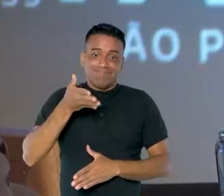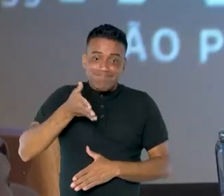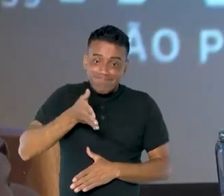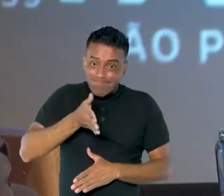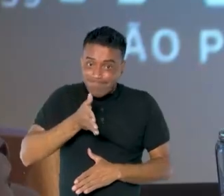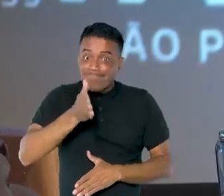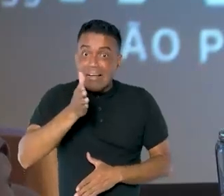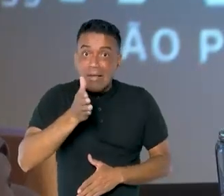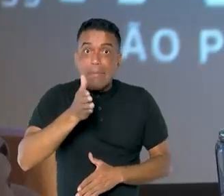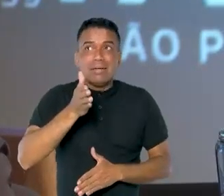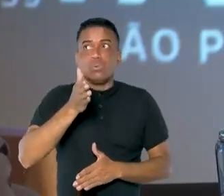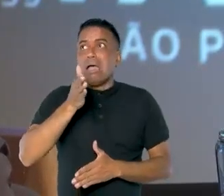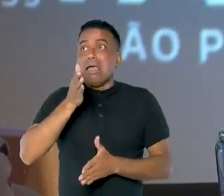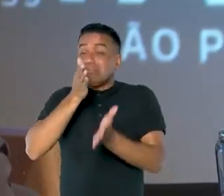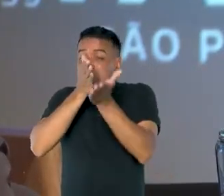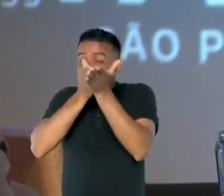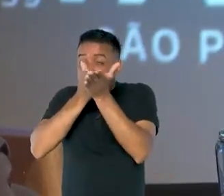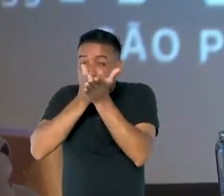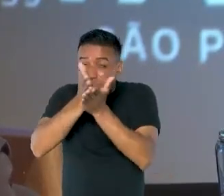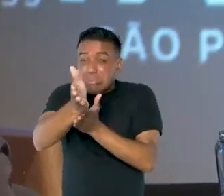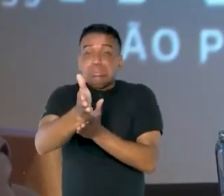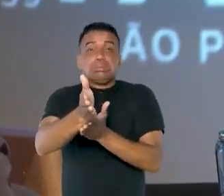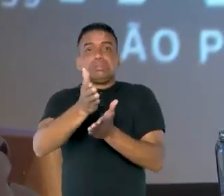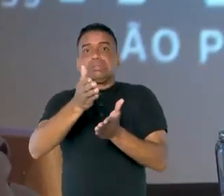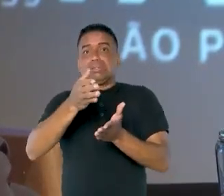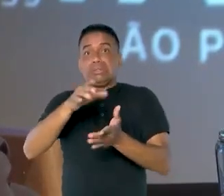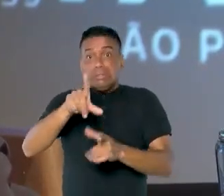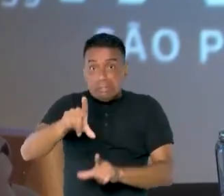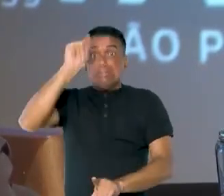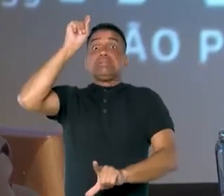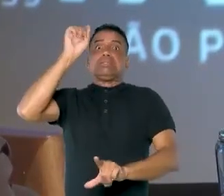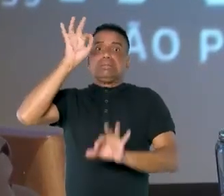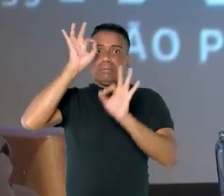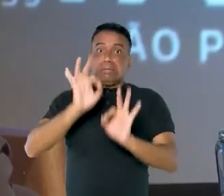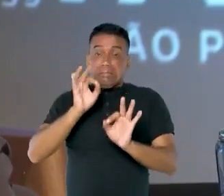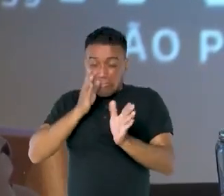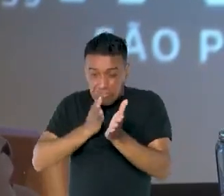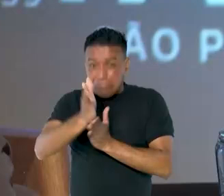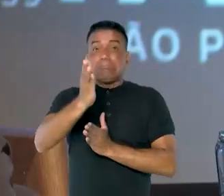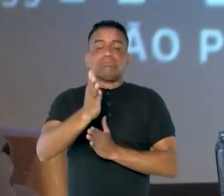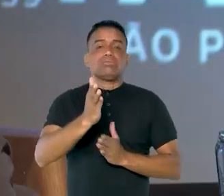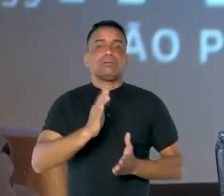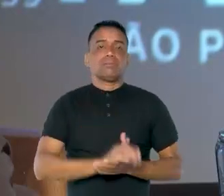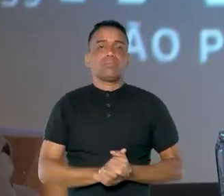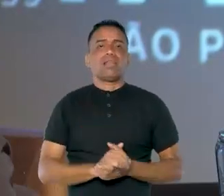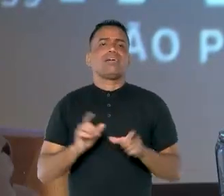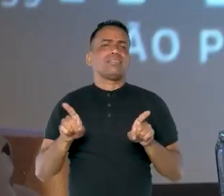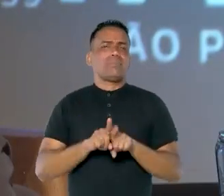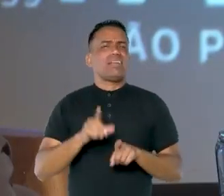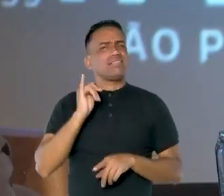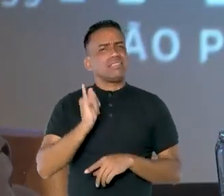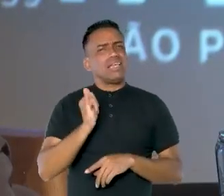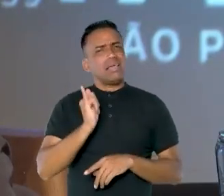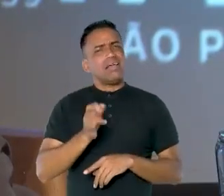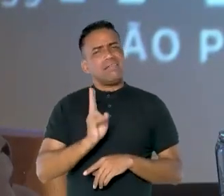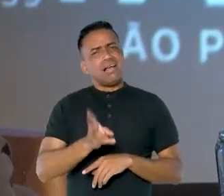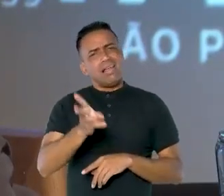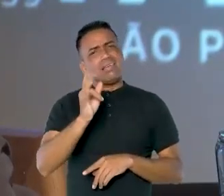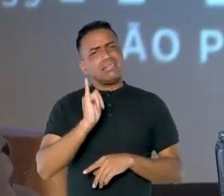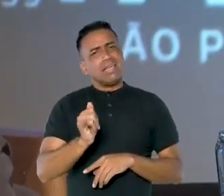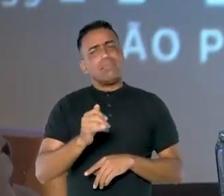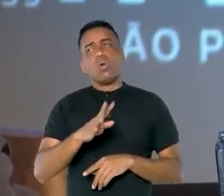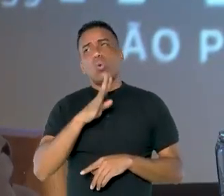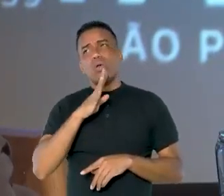é assim aquela decisão, entende? Além disso, eu sempre falei, eu conheço o